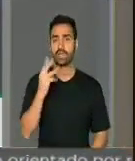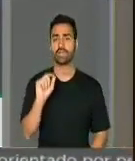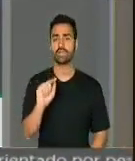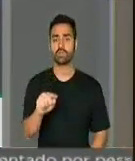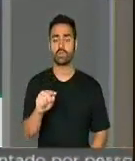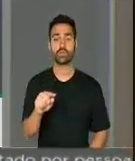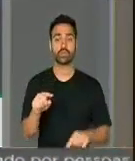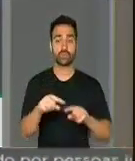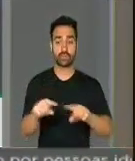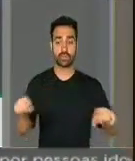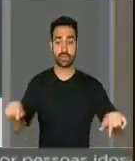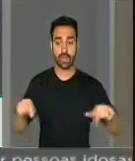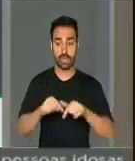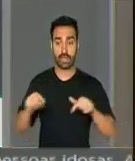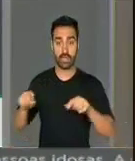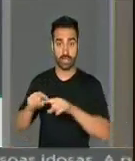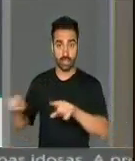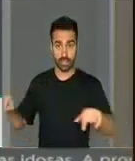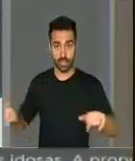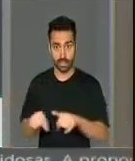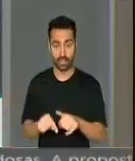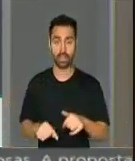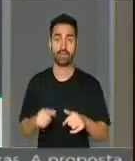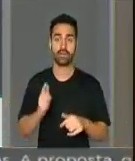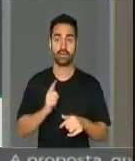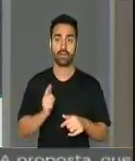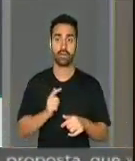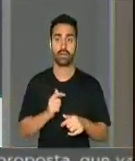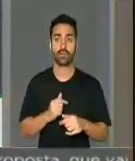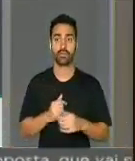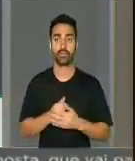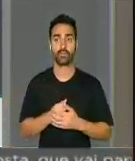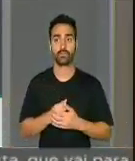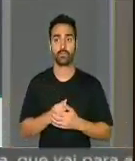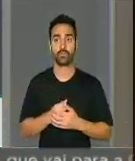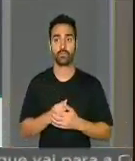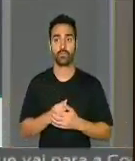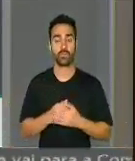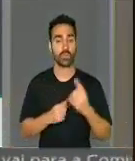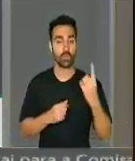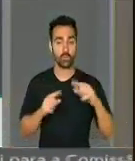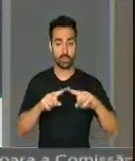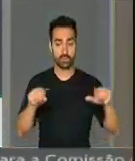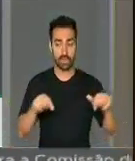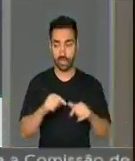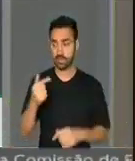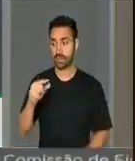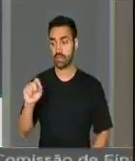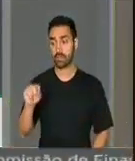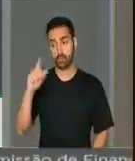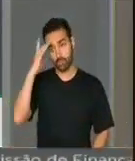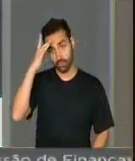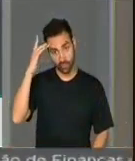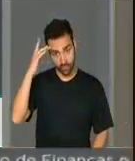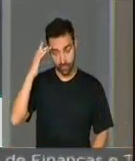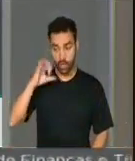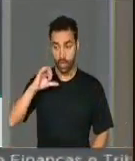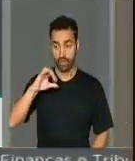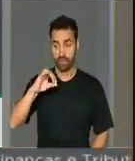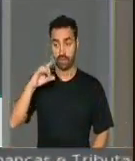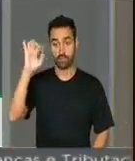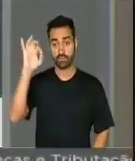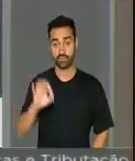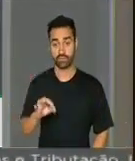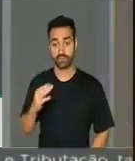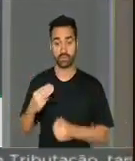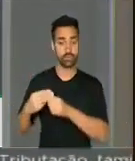salas e uma relação de menos de uma sala a cada 70 mil habitantes. E em 90% dos municípios não